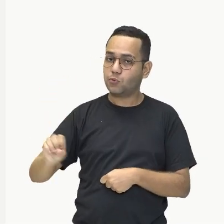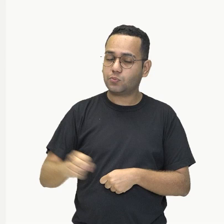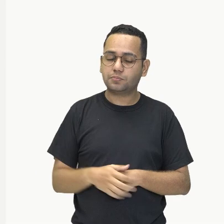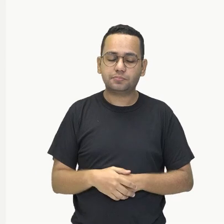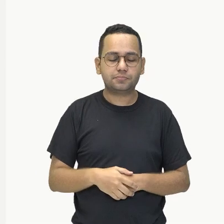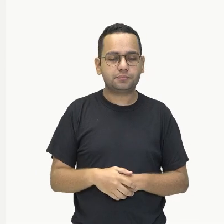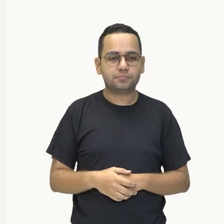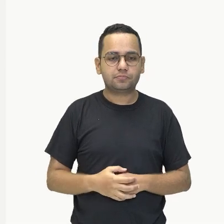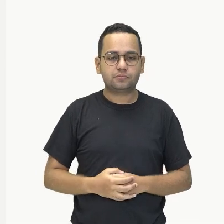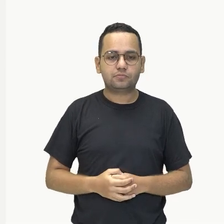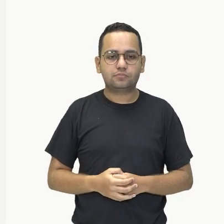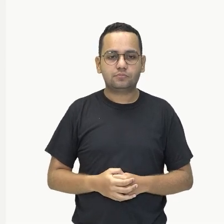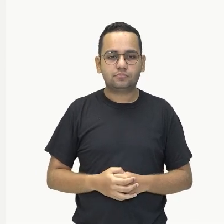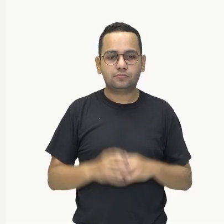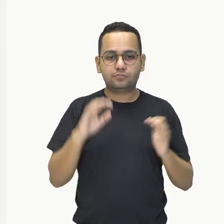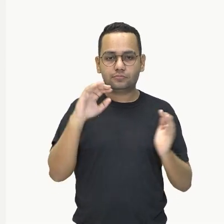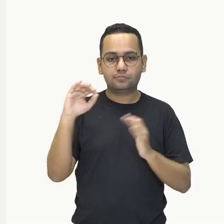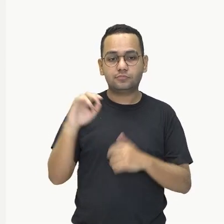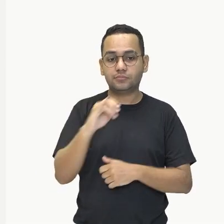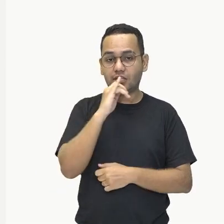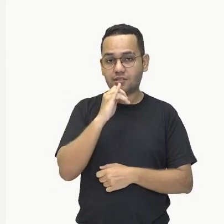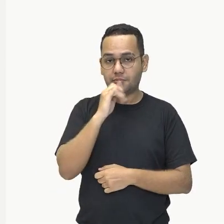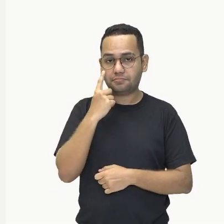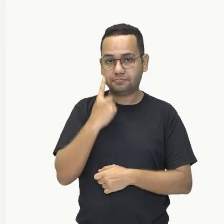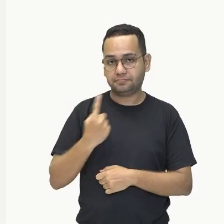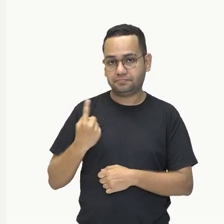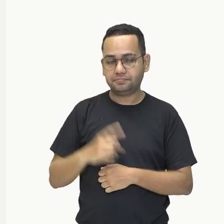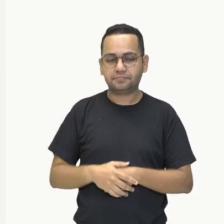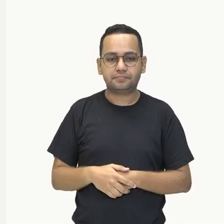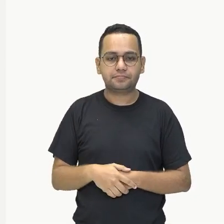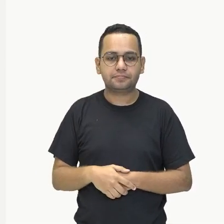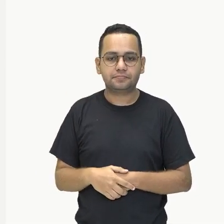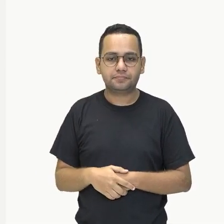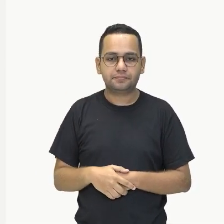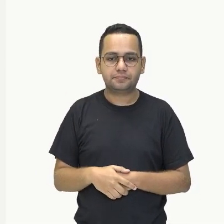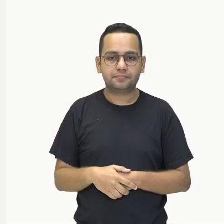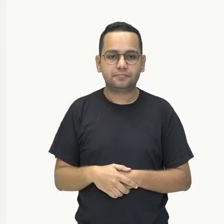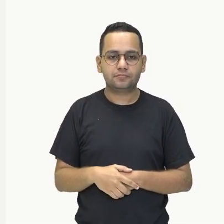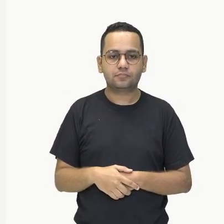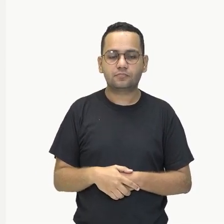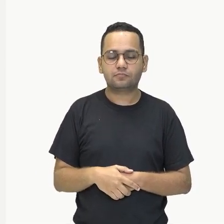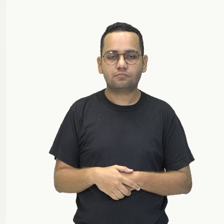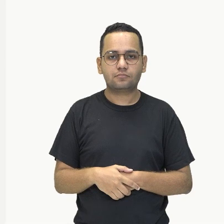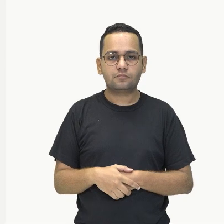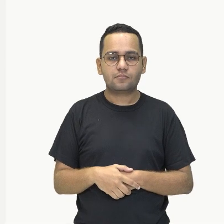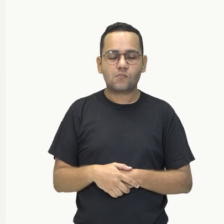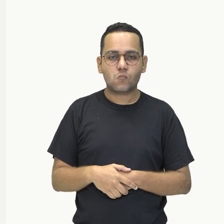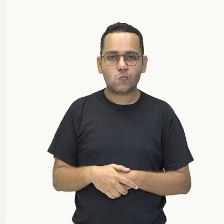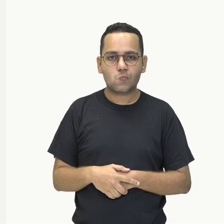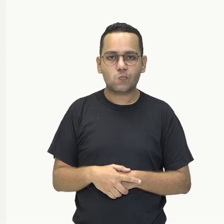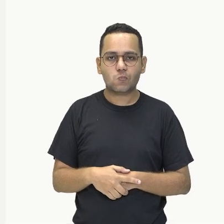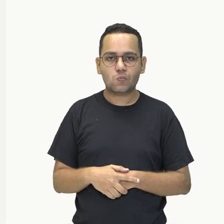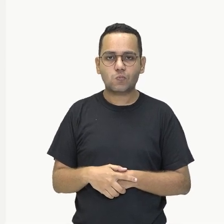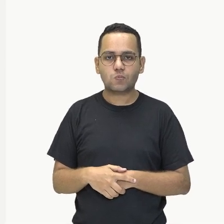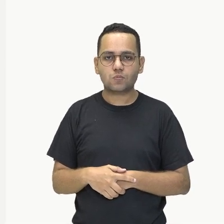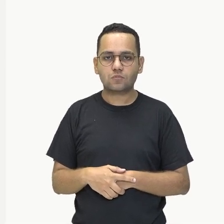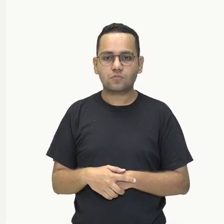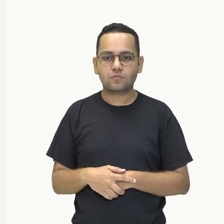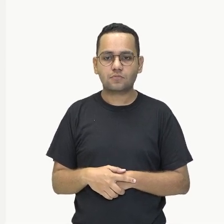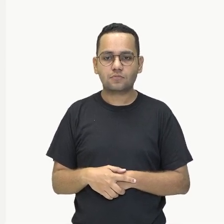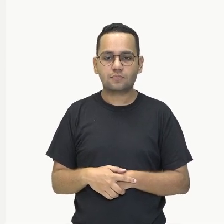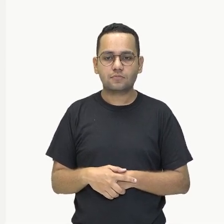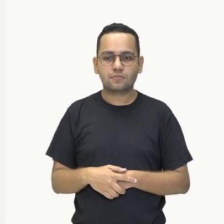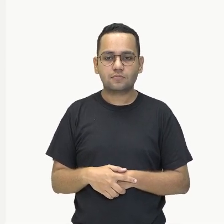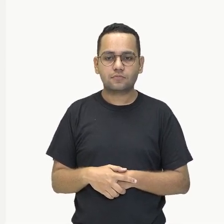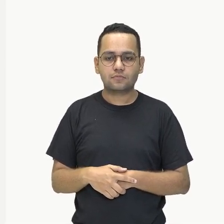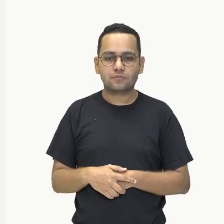ó, exemplo aqui de um polinômio de um só termo, tá bom? E esse